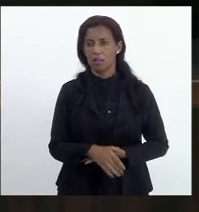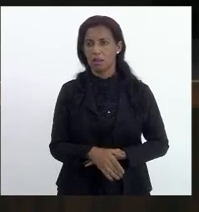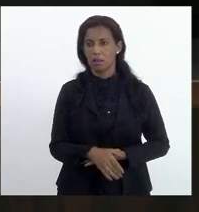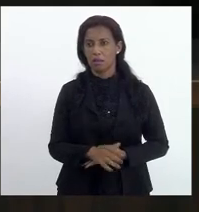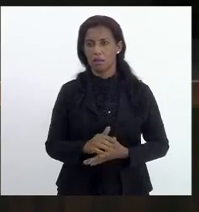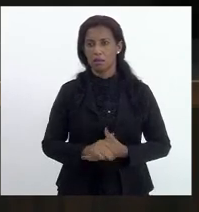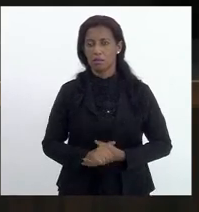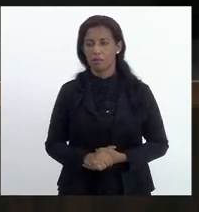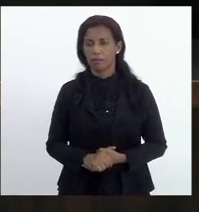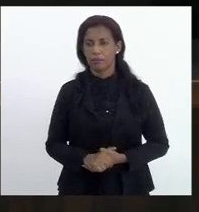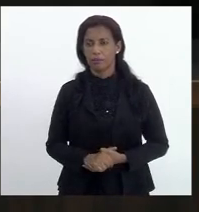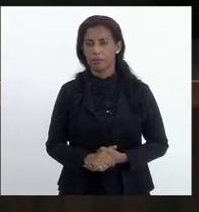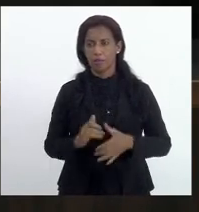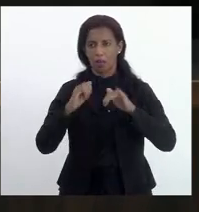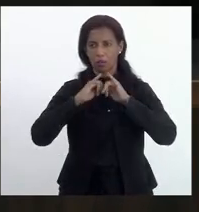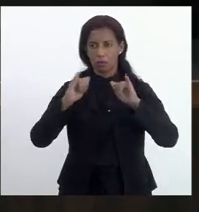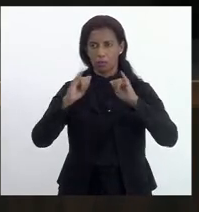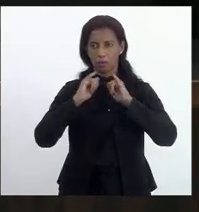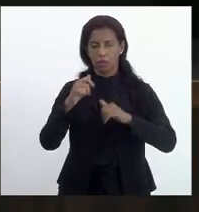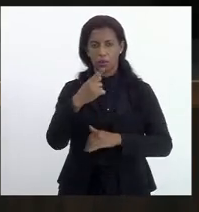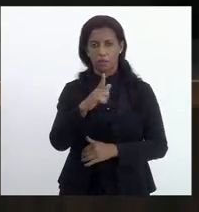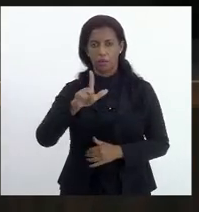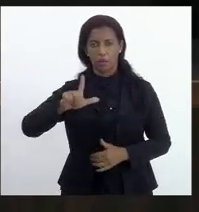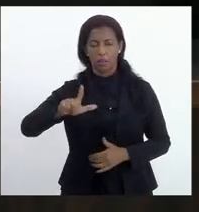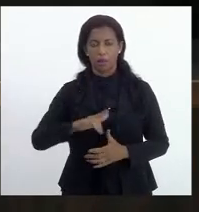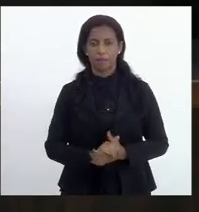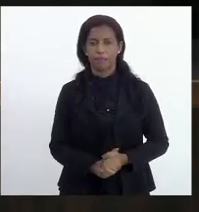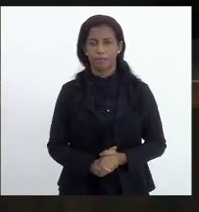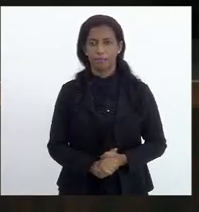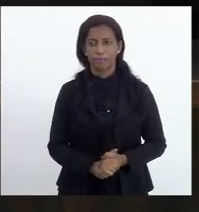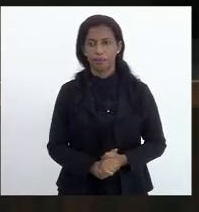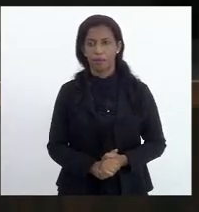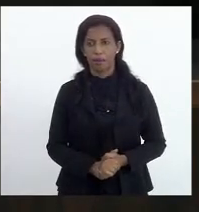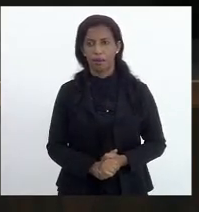autógrafo. Anuncio. Projeto de lei...